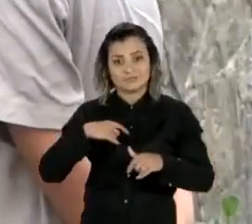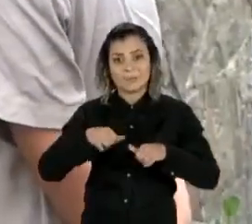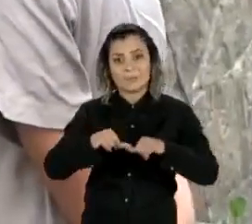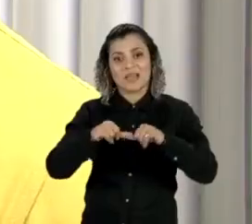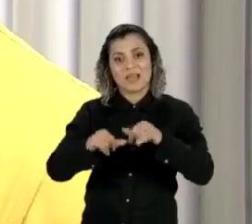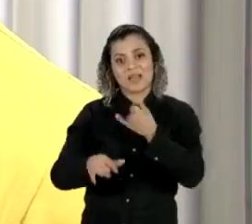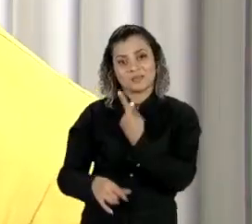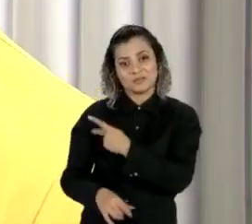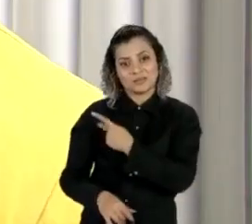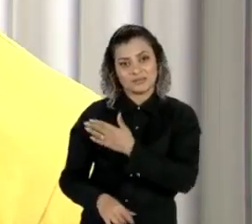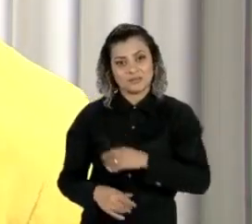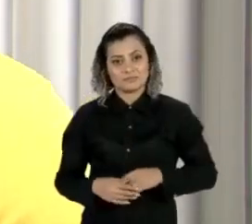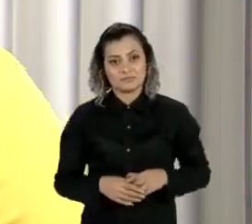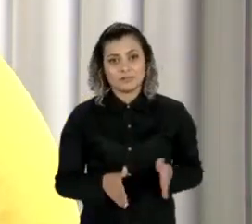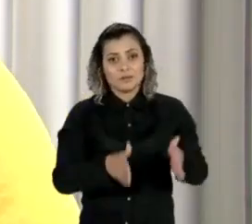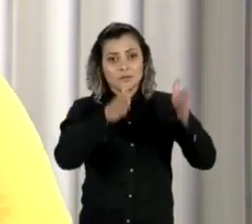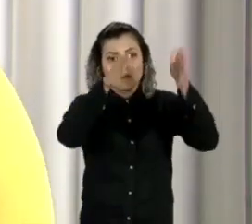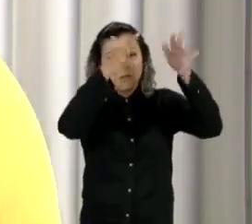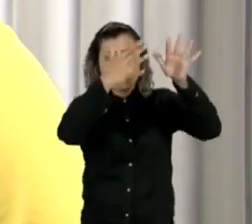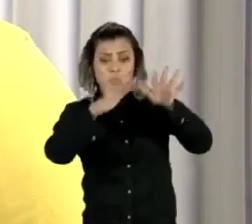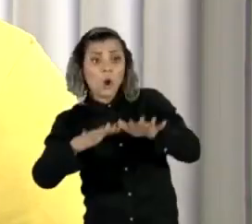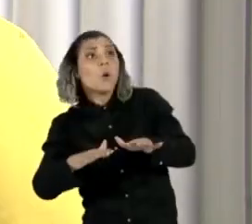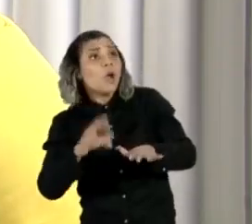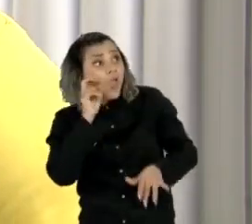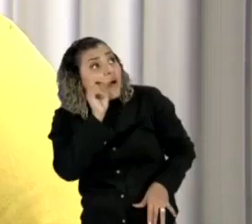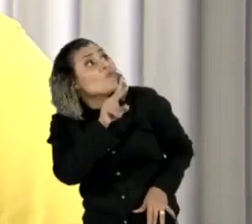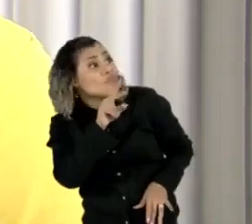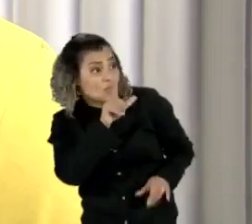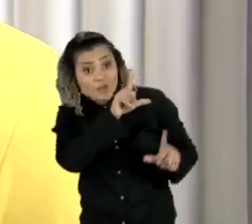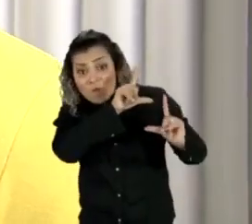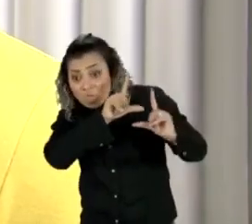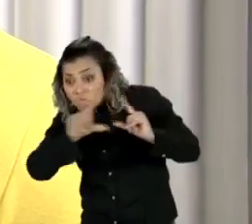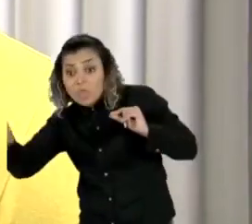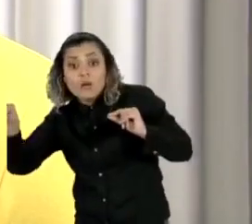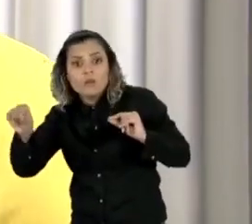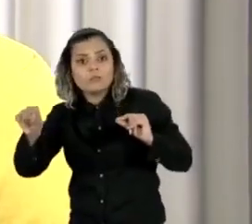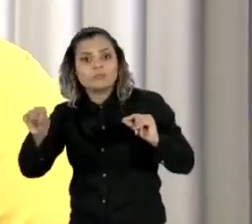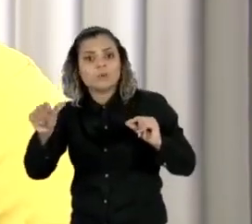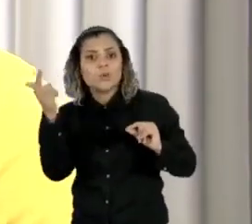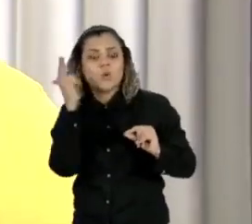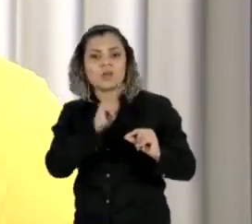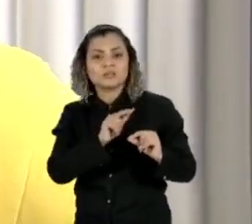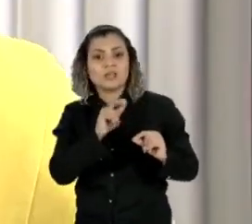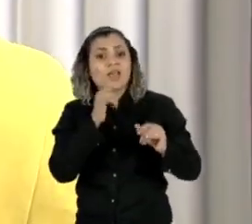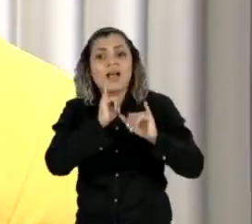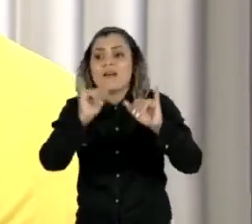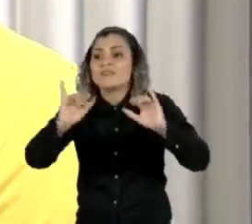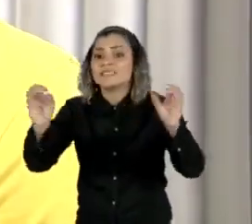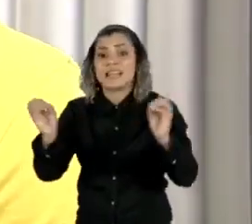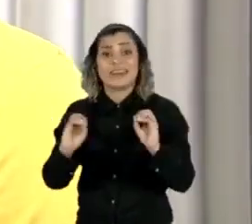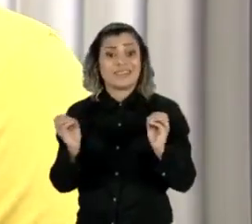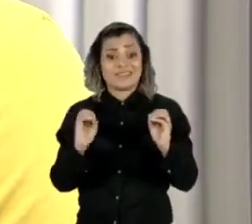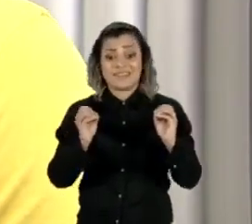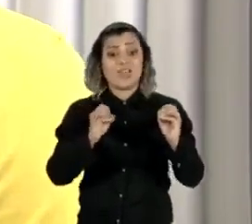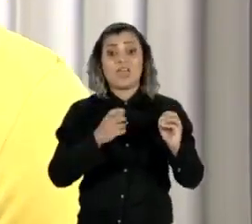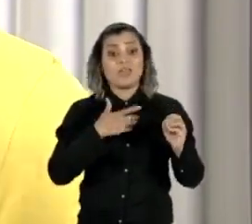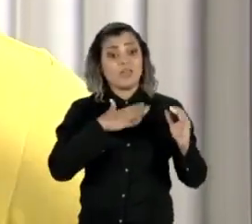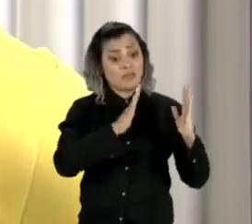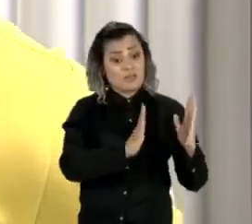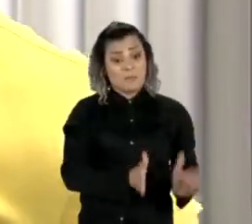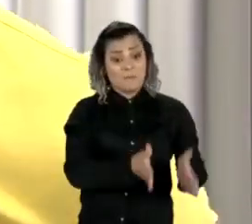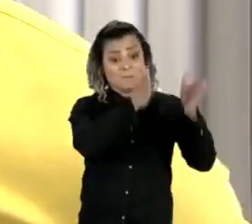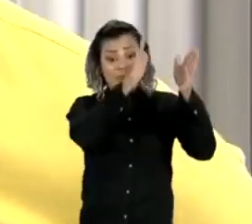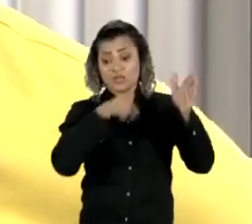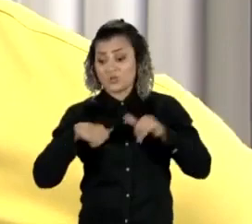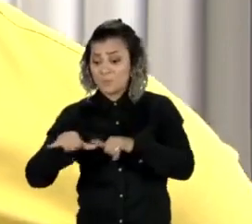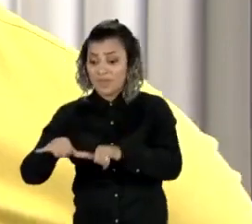mercadinho dele. Eu escapei porque eu vi o prédio quebrando, quando eu vi, eu subi a escada. Não deu tempo para avisar ninguém, não fazer nada. Toda